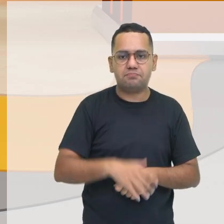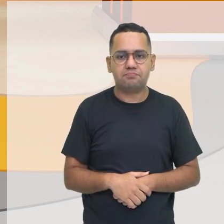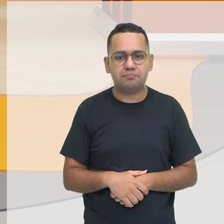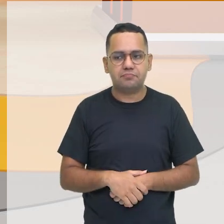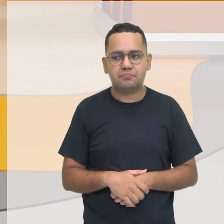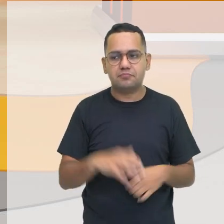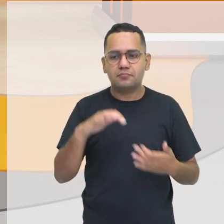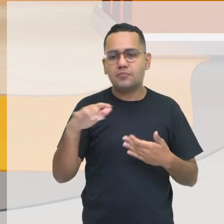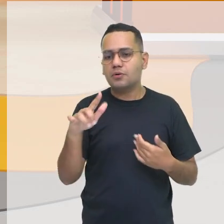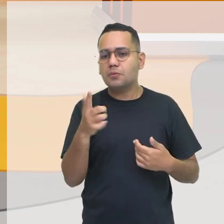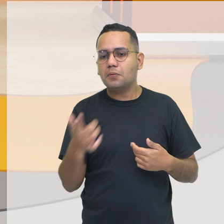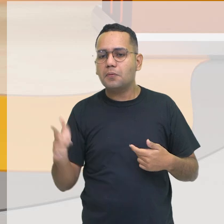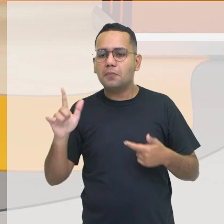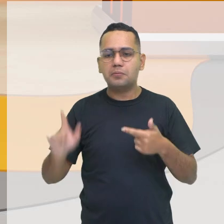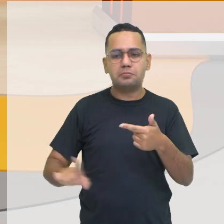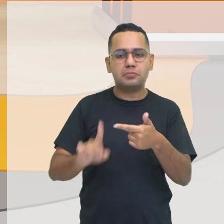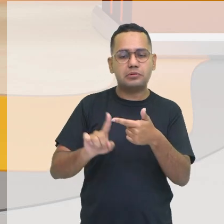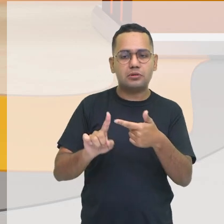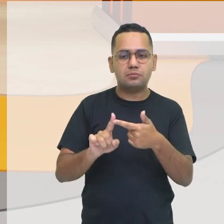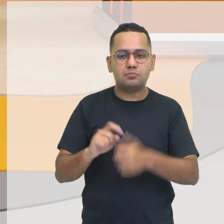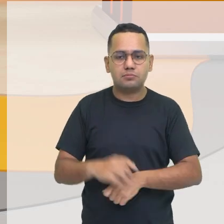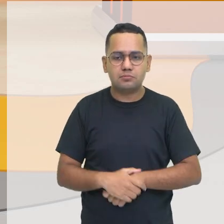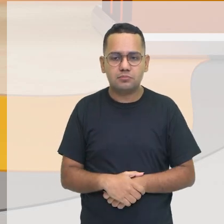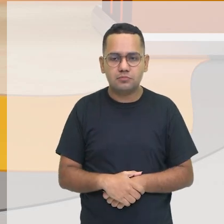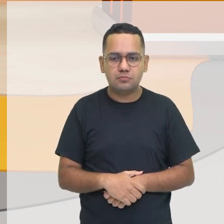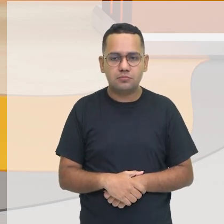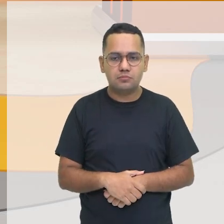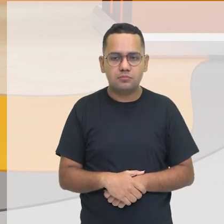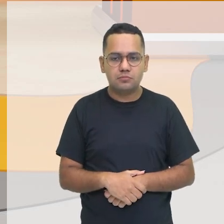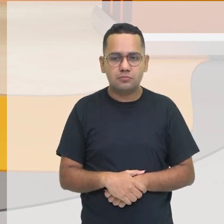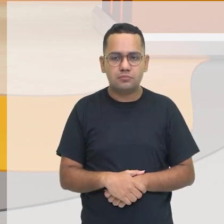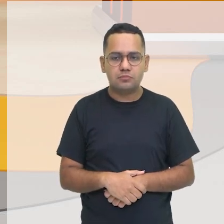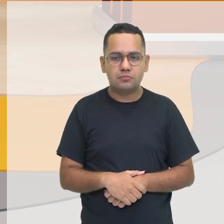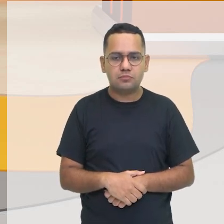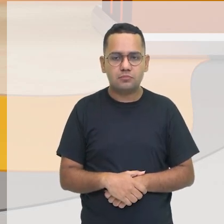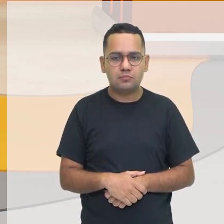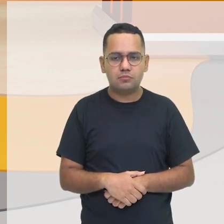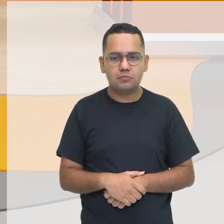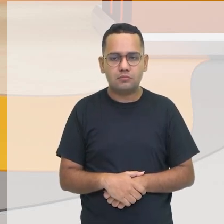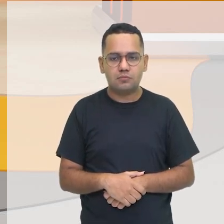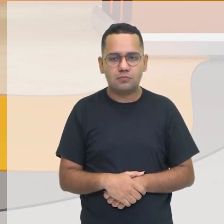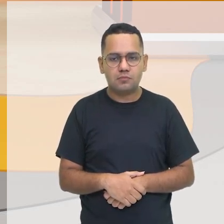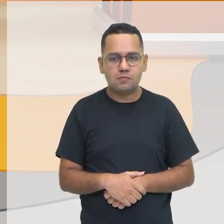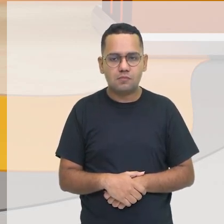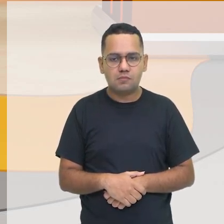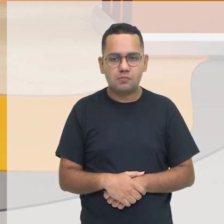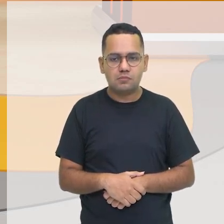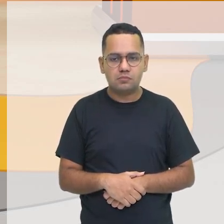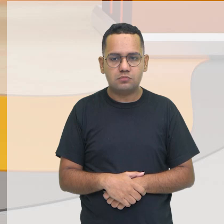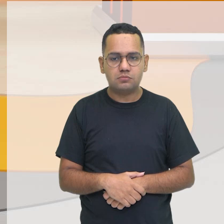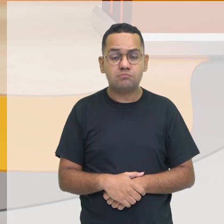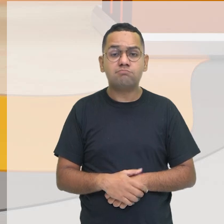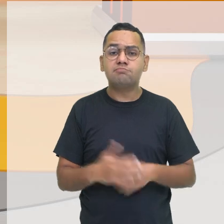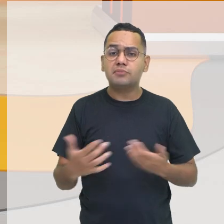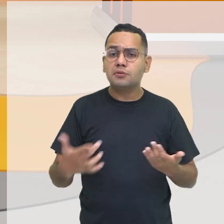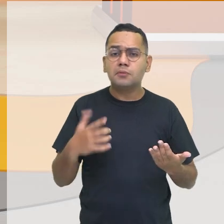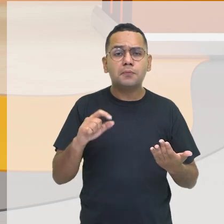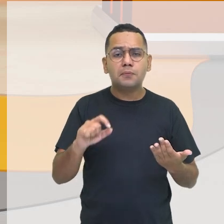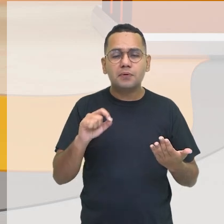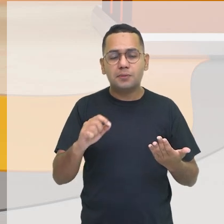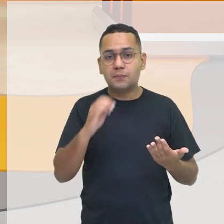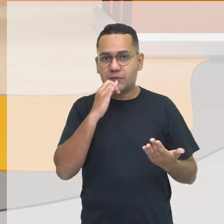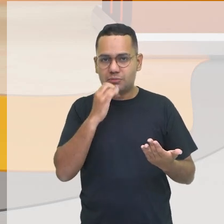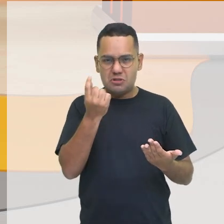houve a impressão desmedida de papel moeda. O que isso quer dizer? Começou a